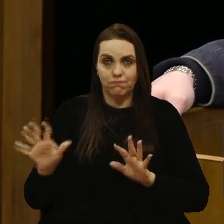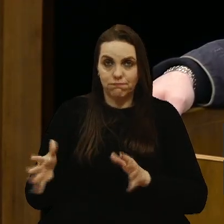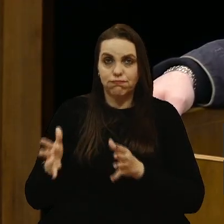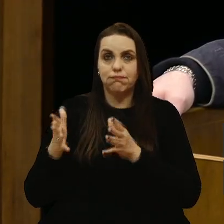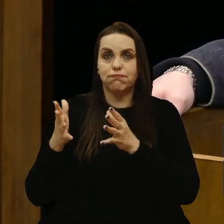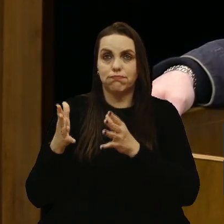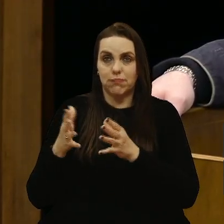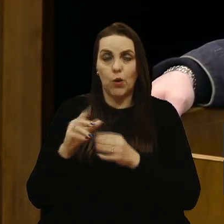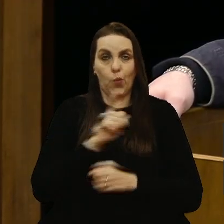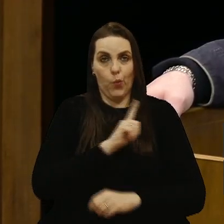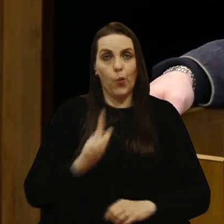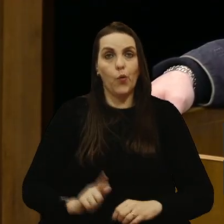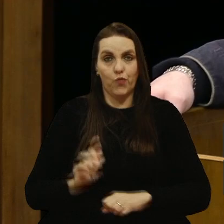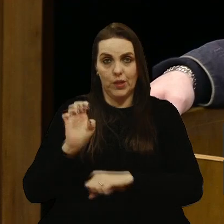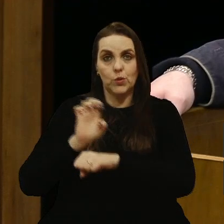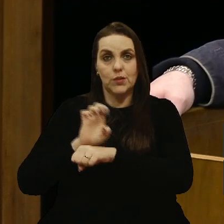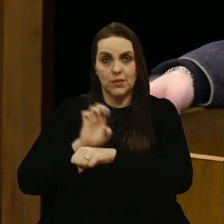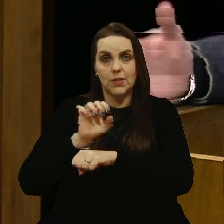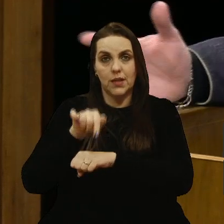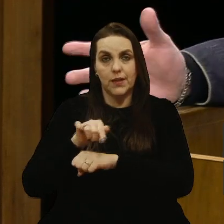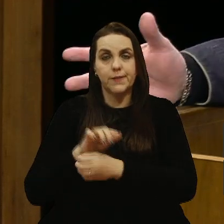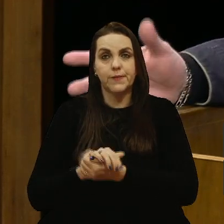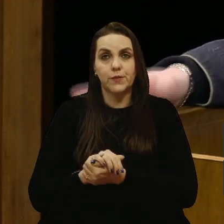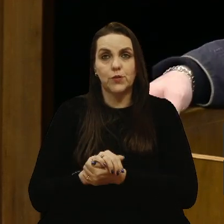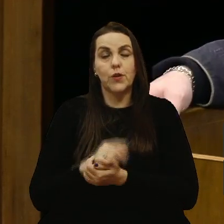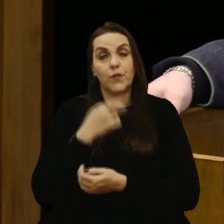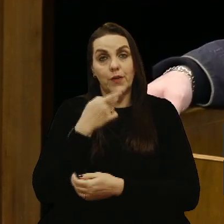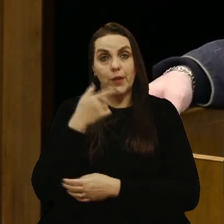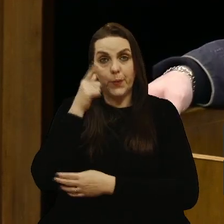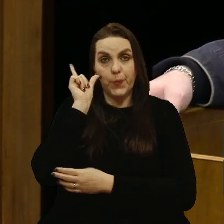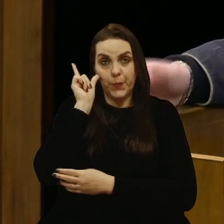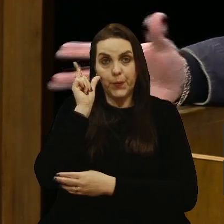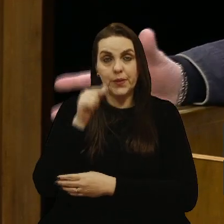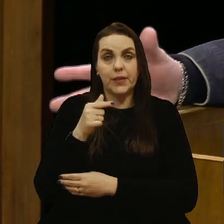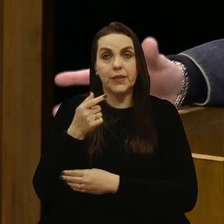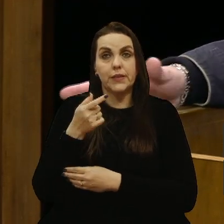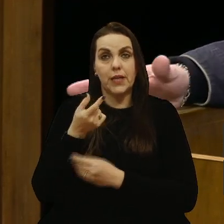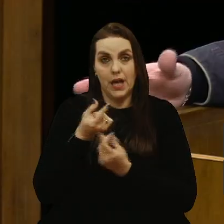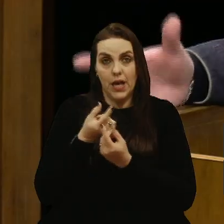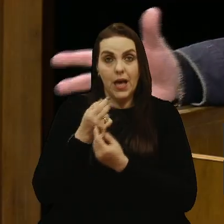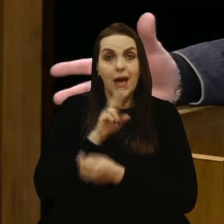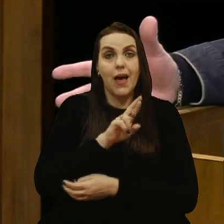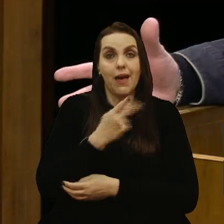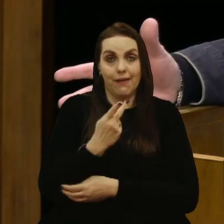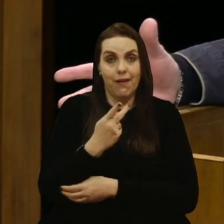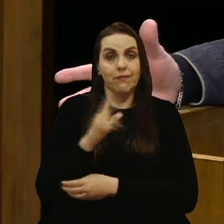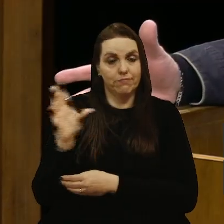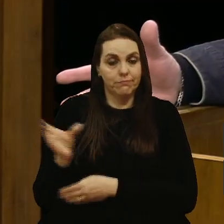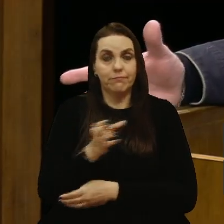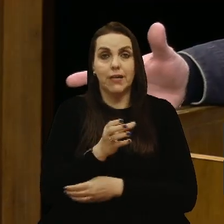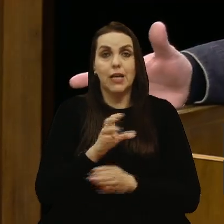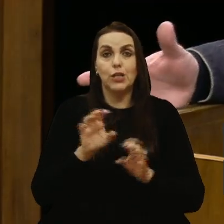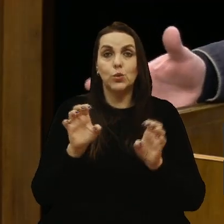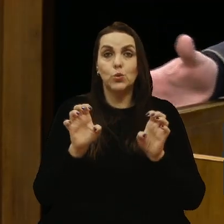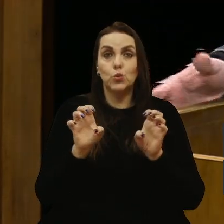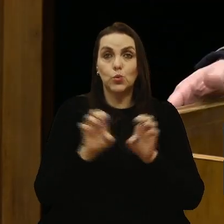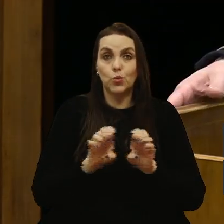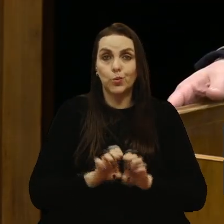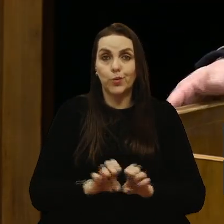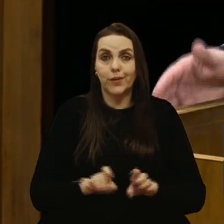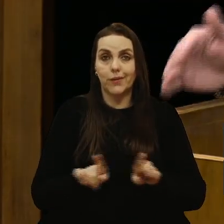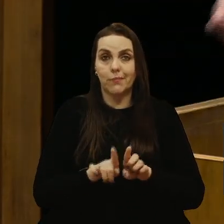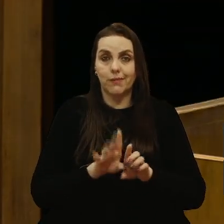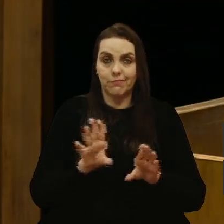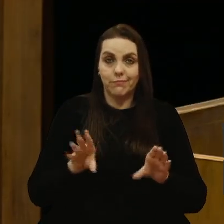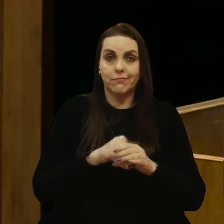pelo governo do estado, em termos, como eu falei ontem, de recursos humanos e estrutura, nas